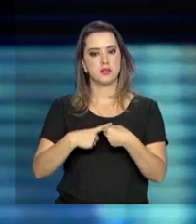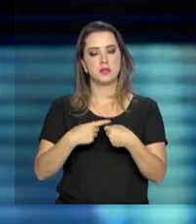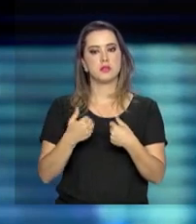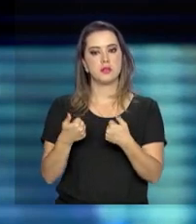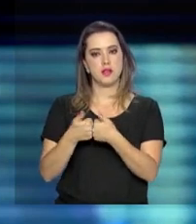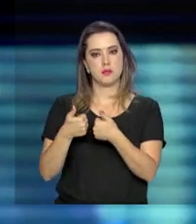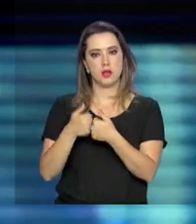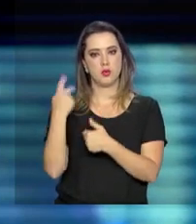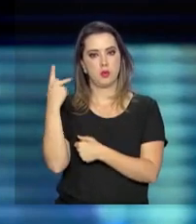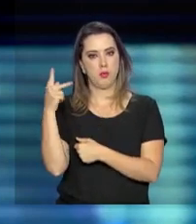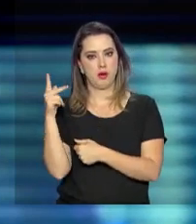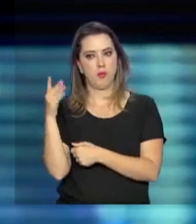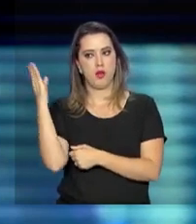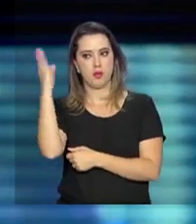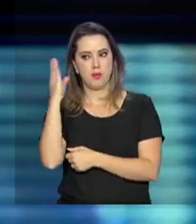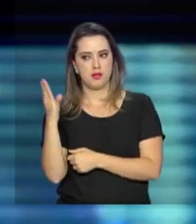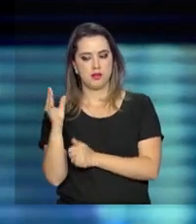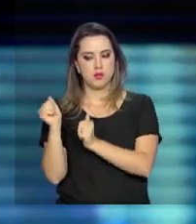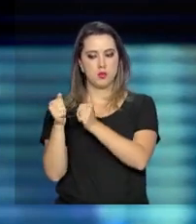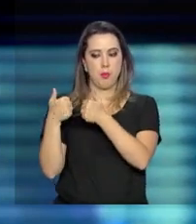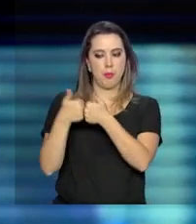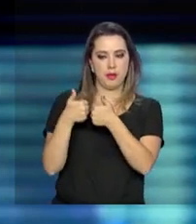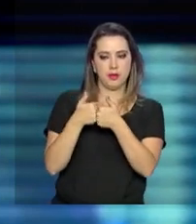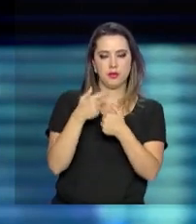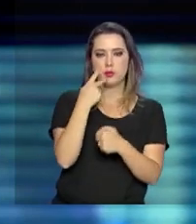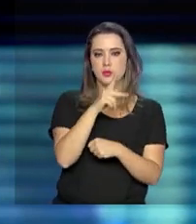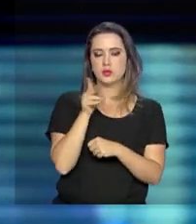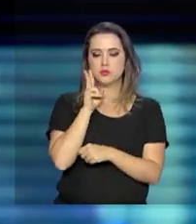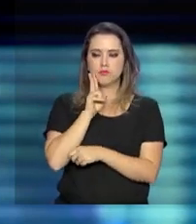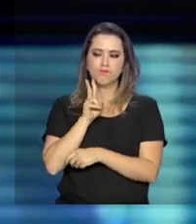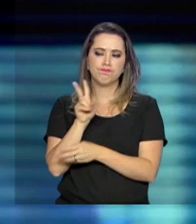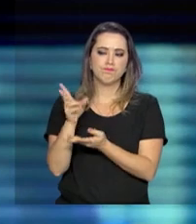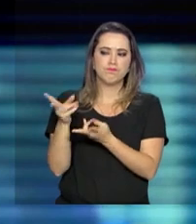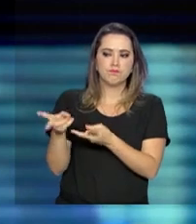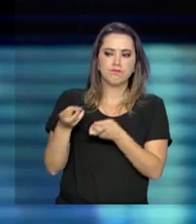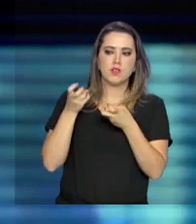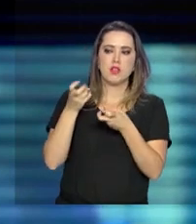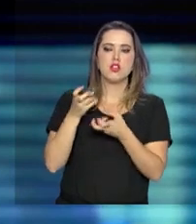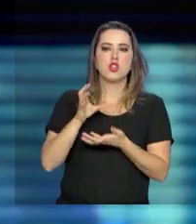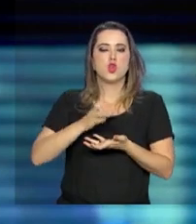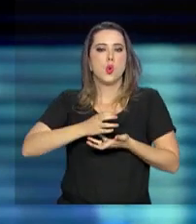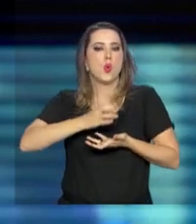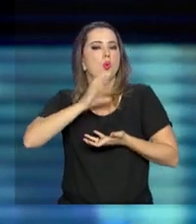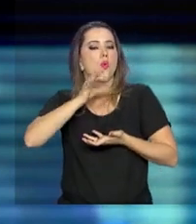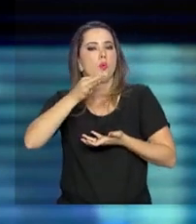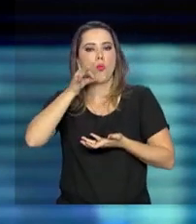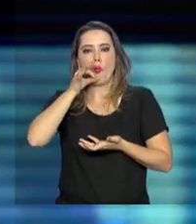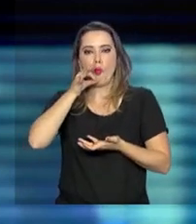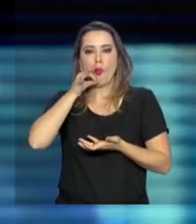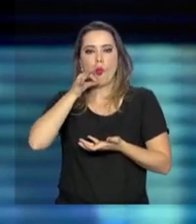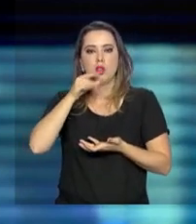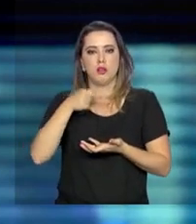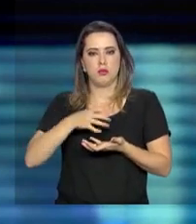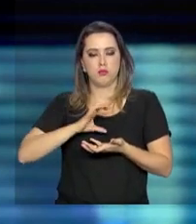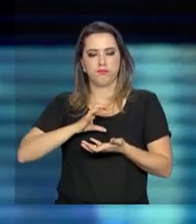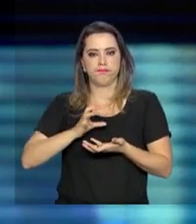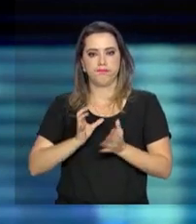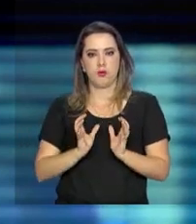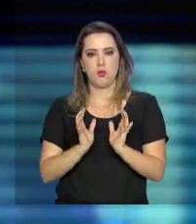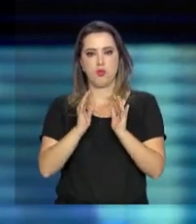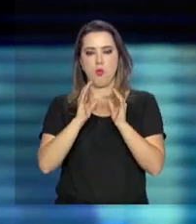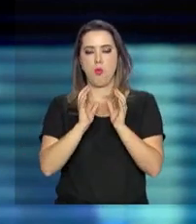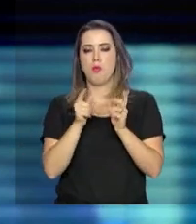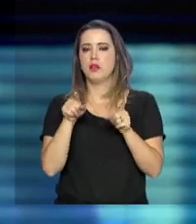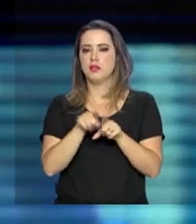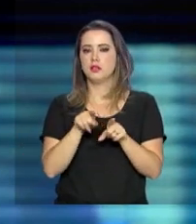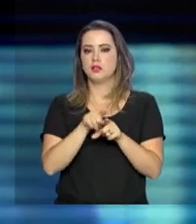fronteiras, muitos dos costumes que estão aqui arraigados, por exemplo, o mate frio, o tererê, como eles chamam, e